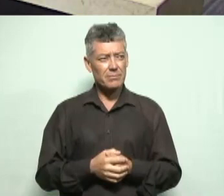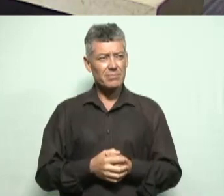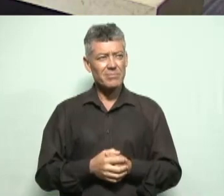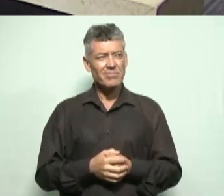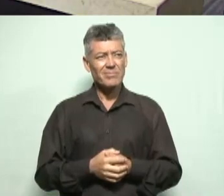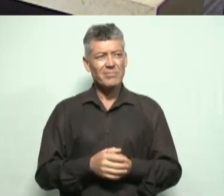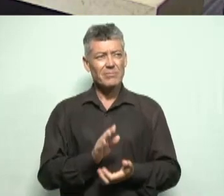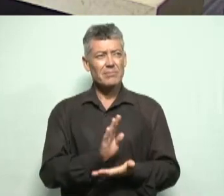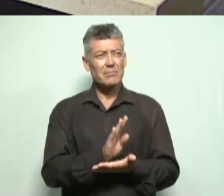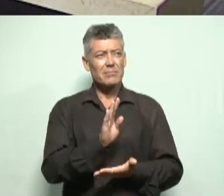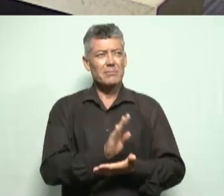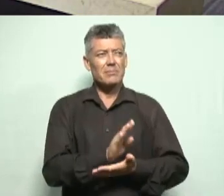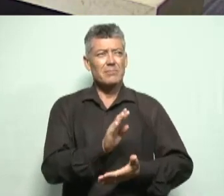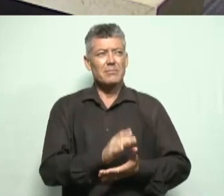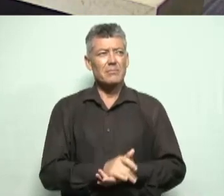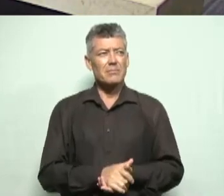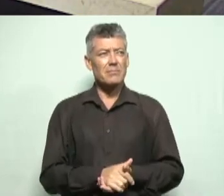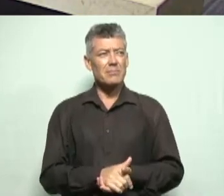Bacurau, pela ordem.